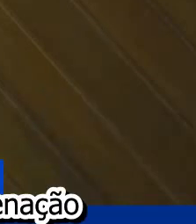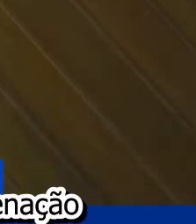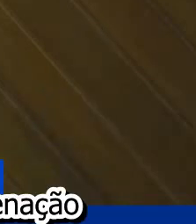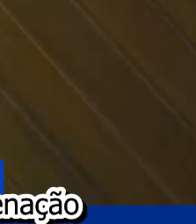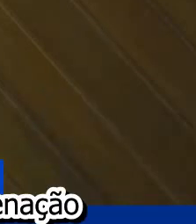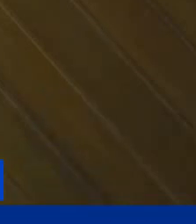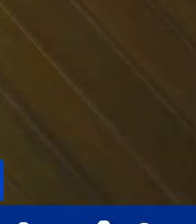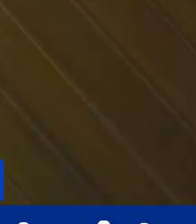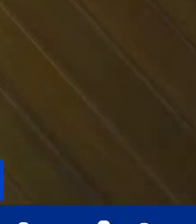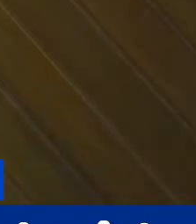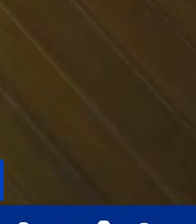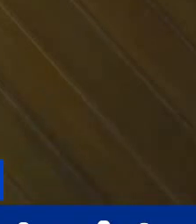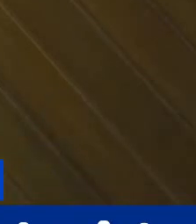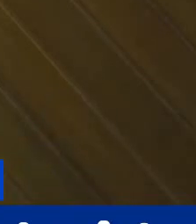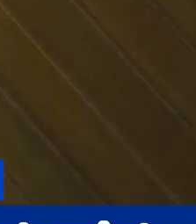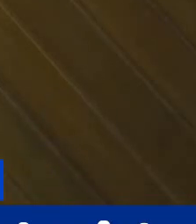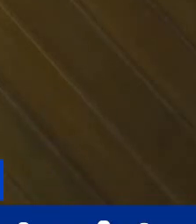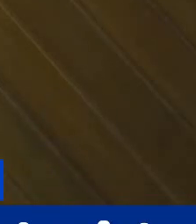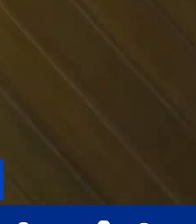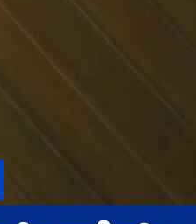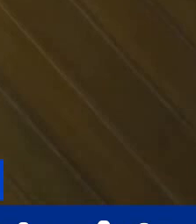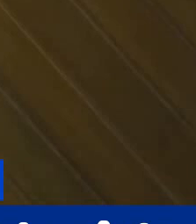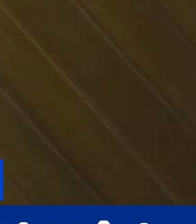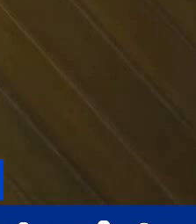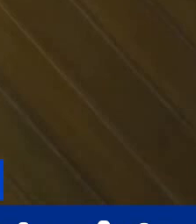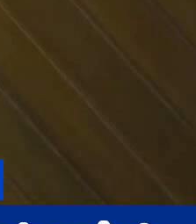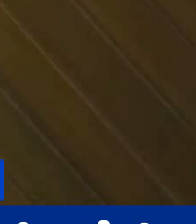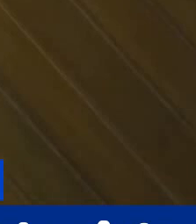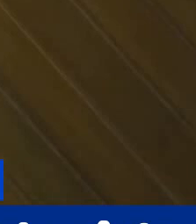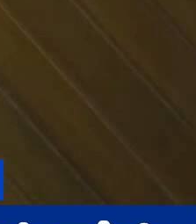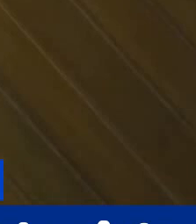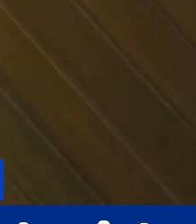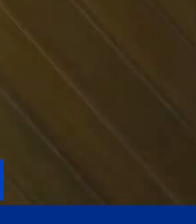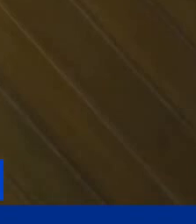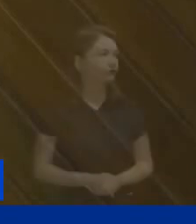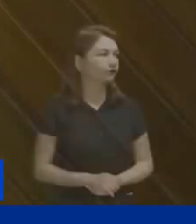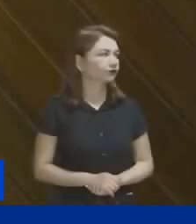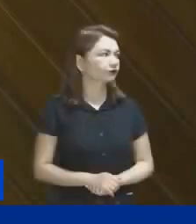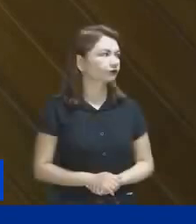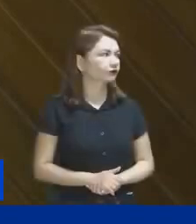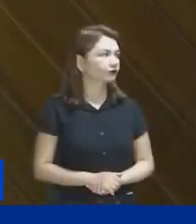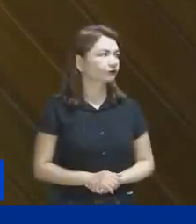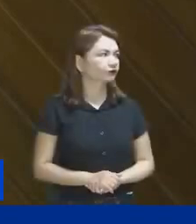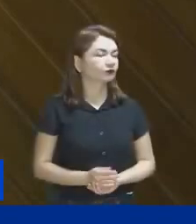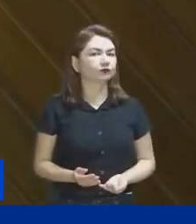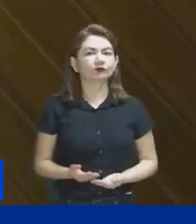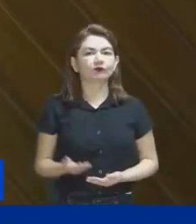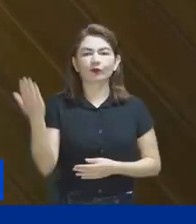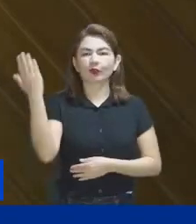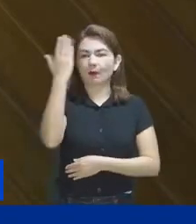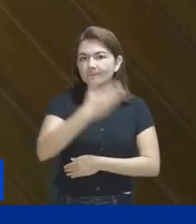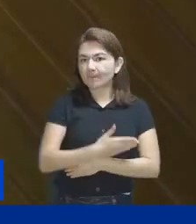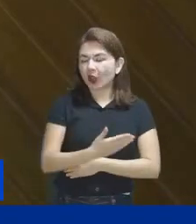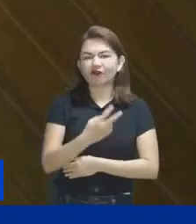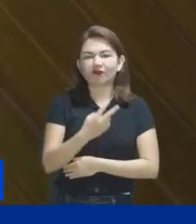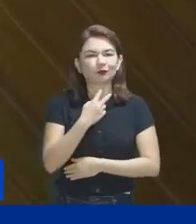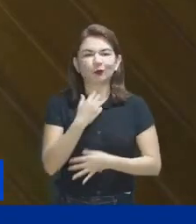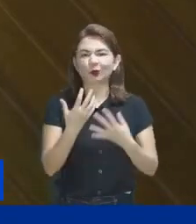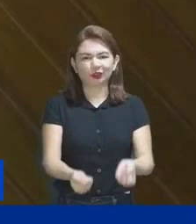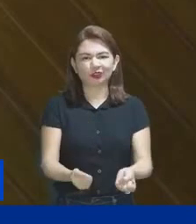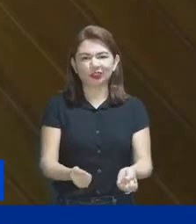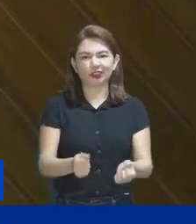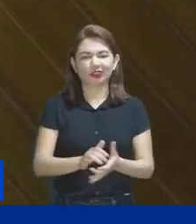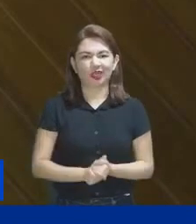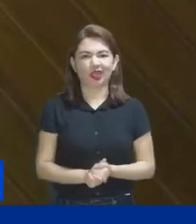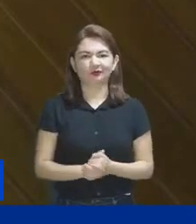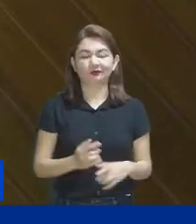de condenação, elas sequer poderiam ser consideradas como prova diante da ausência dessa formalidade